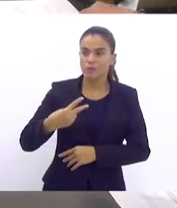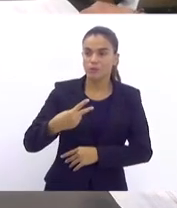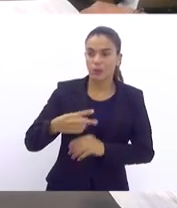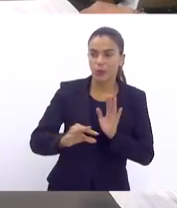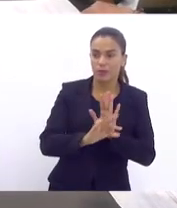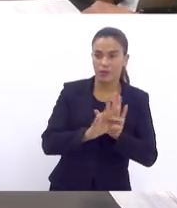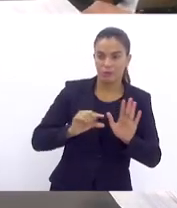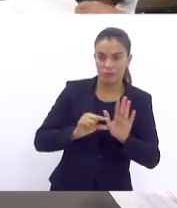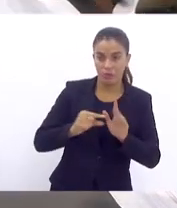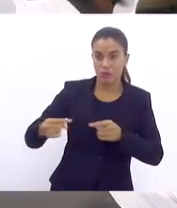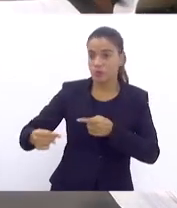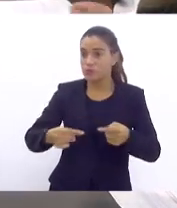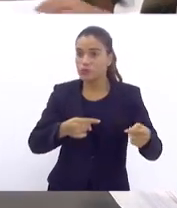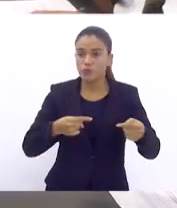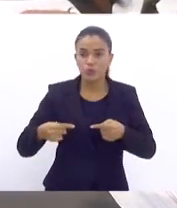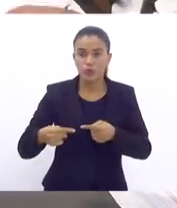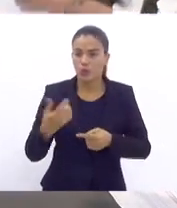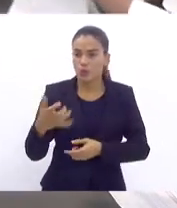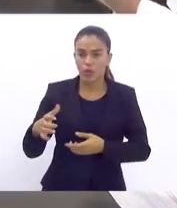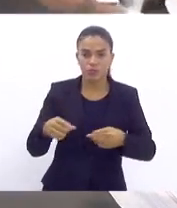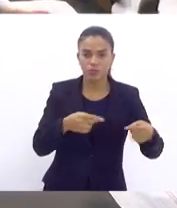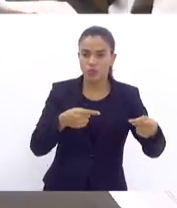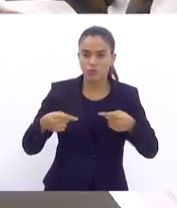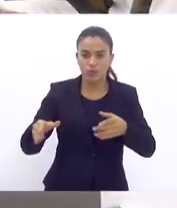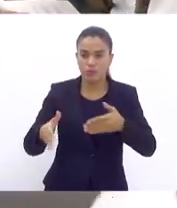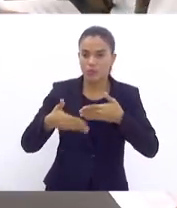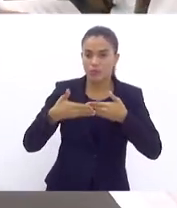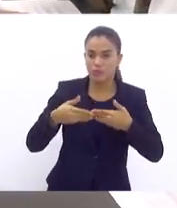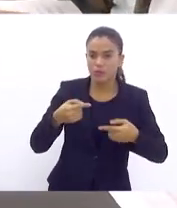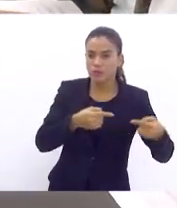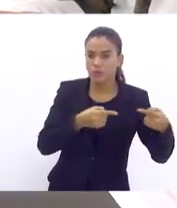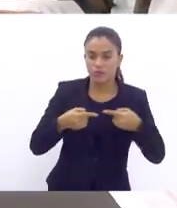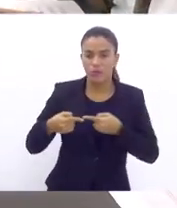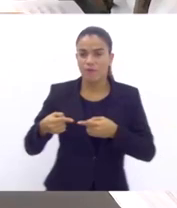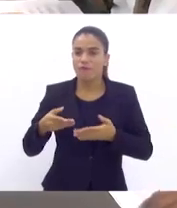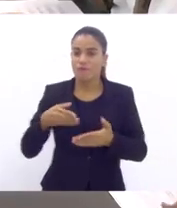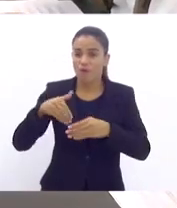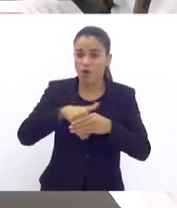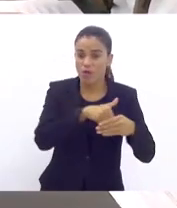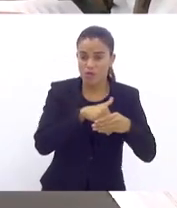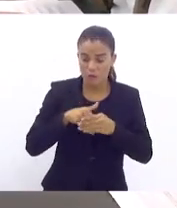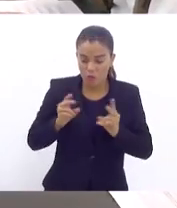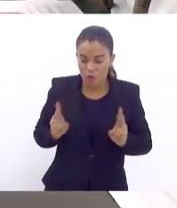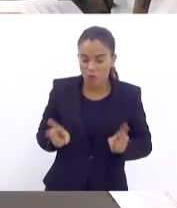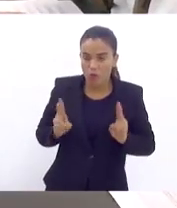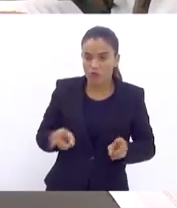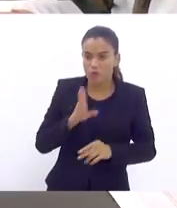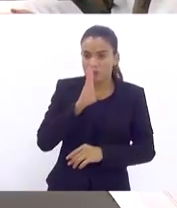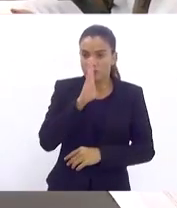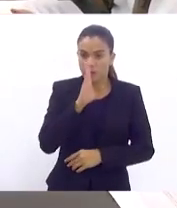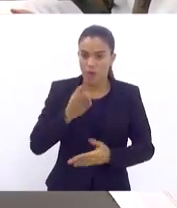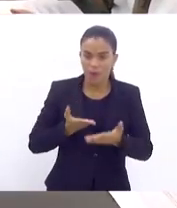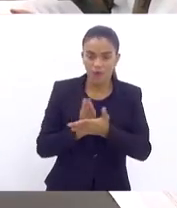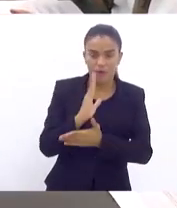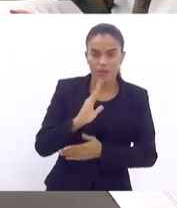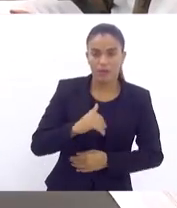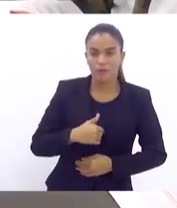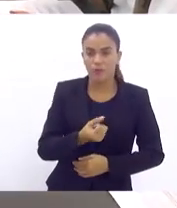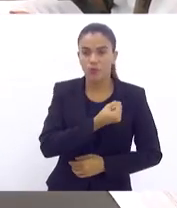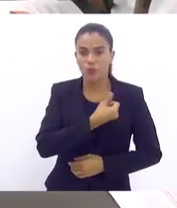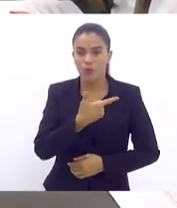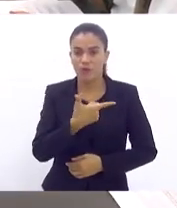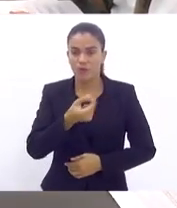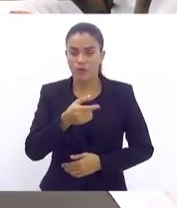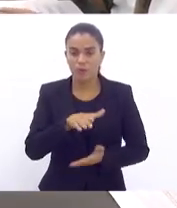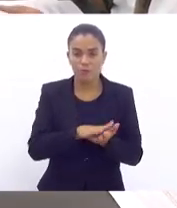3 não haver o que Queira discutir encerrar na discussão em votação seus que aprovam Como estão aprovado 20 da pauta